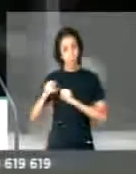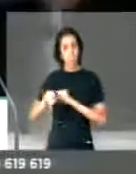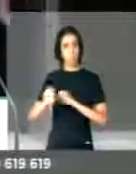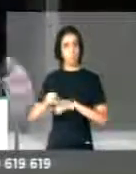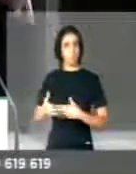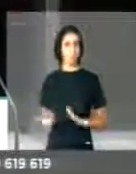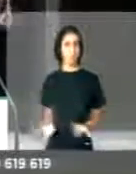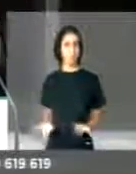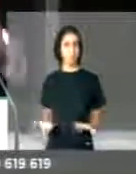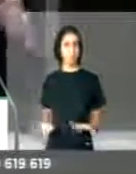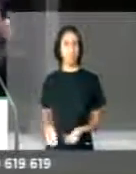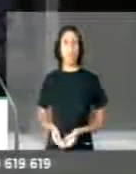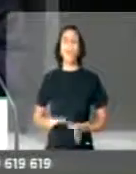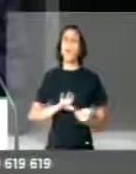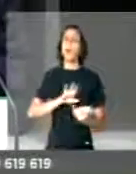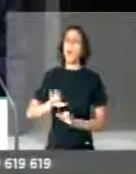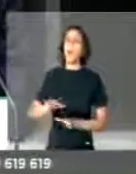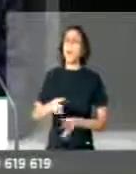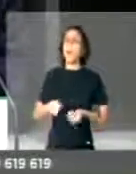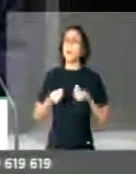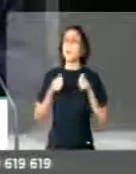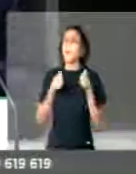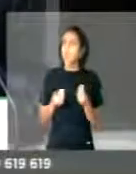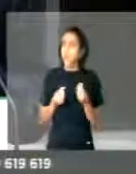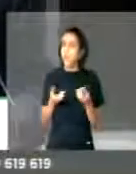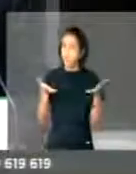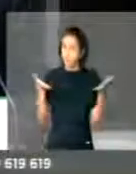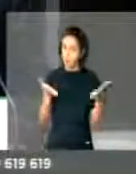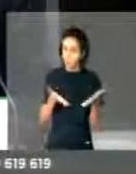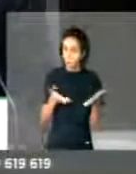ensino. Como agora, nós que